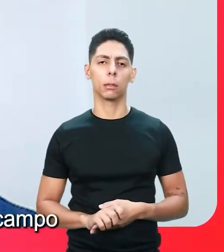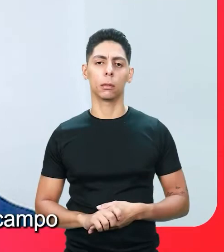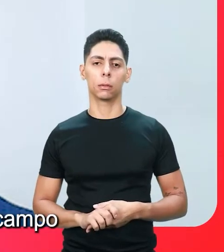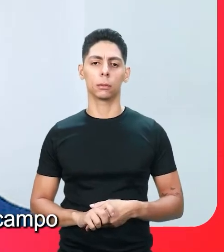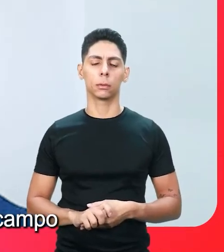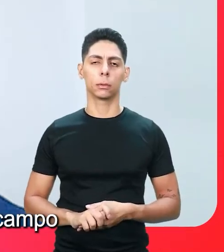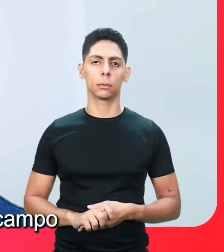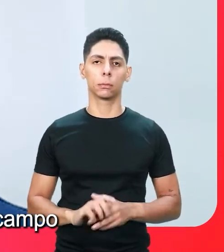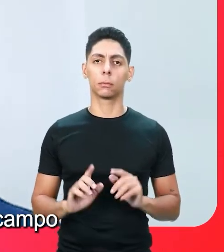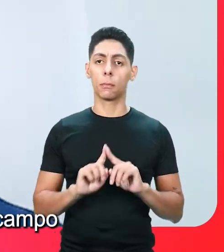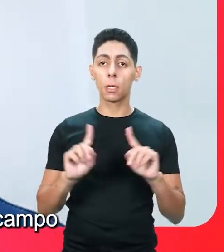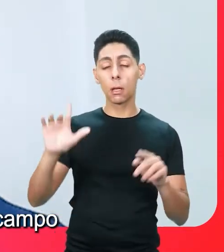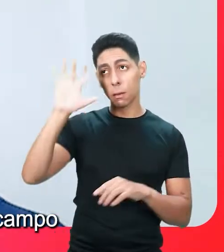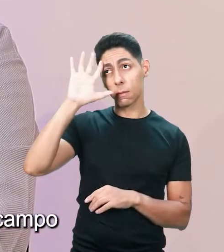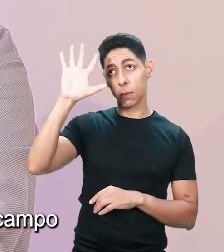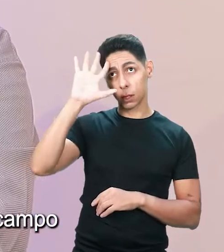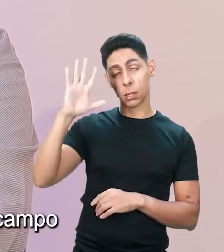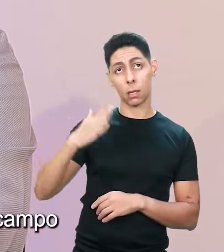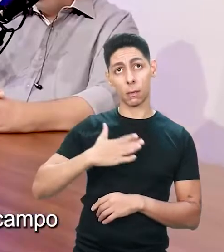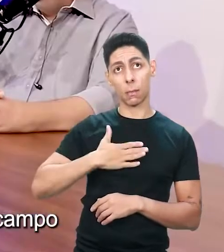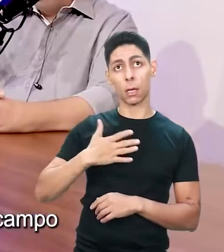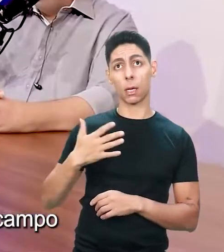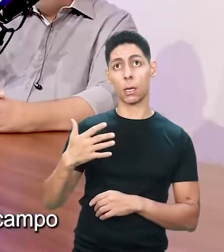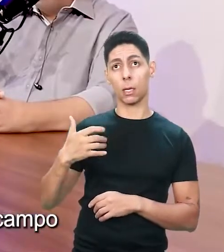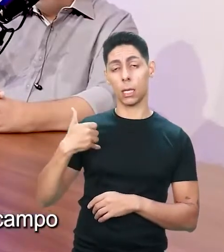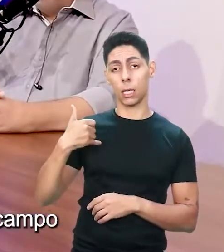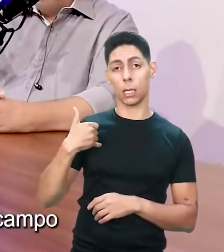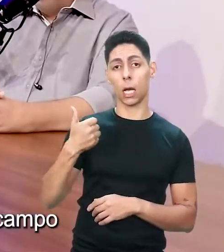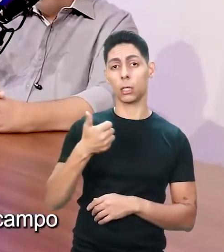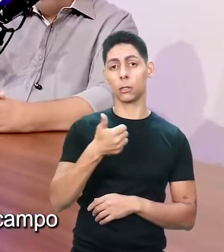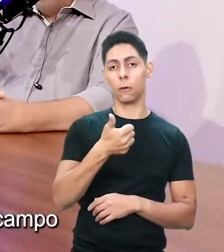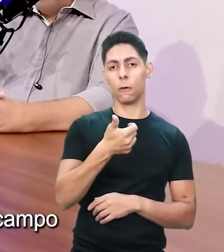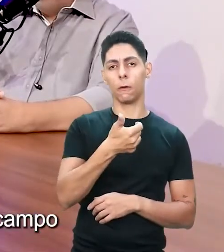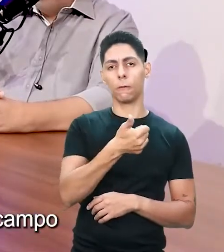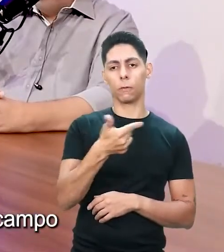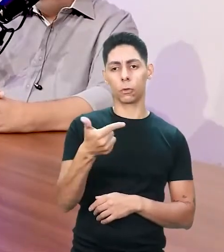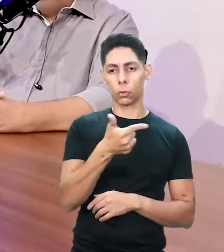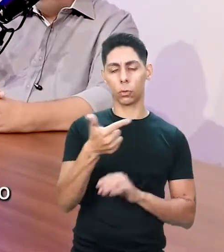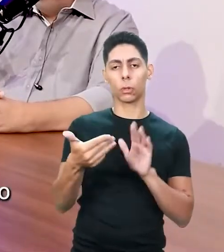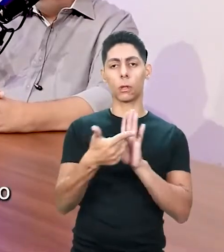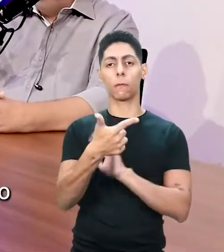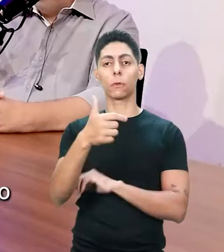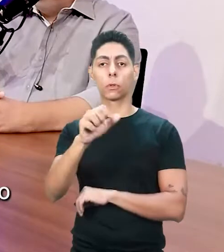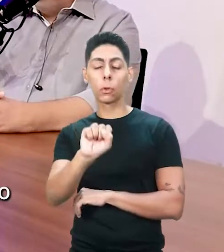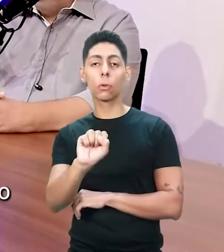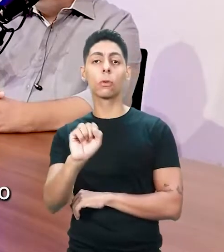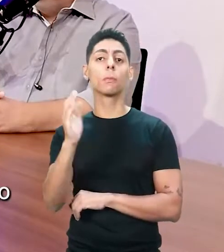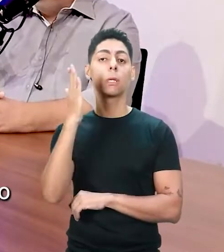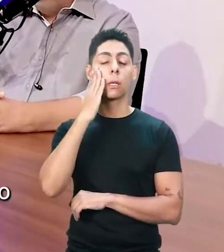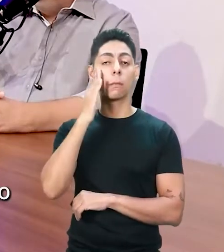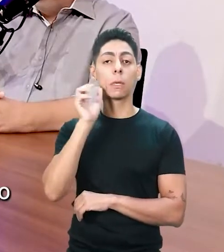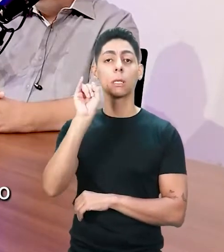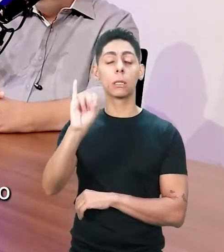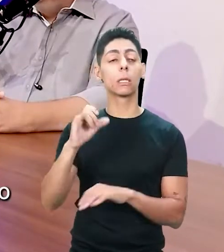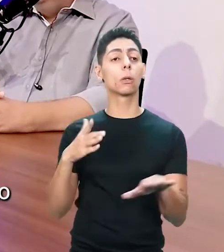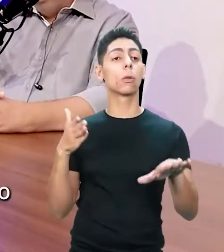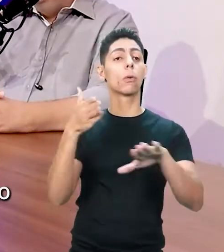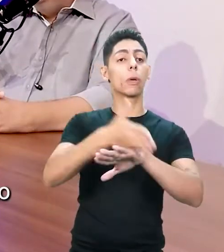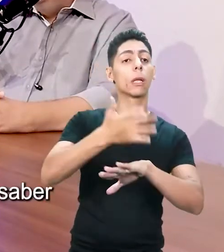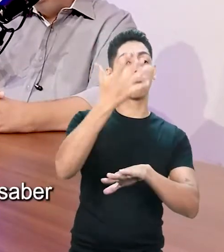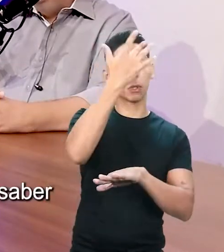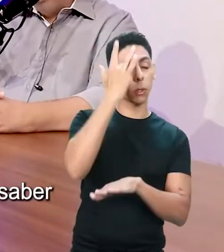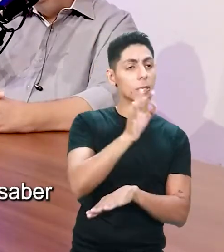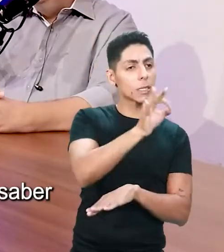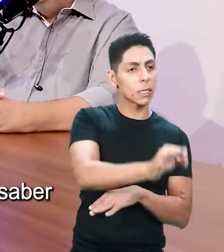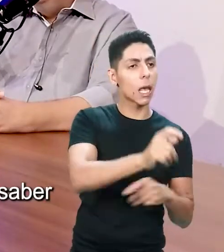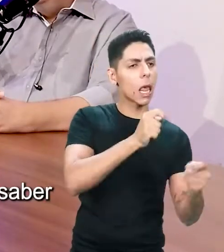Mas imagina isso dos meus 21, dos meus 22 aos meus 28, como repórter de campo, para saber se eu estou indo no jogador certo para entrevistar.